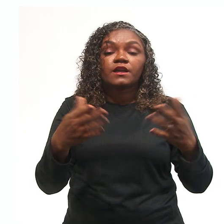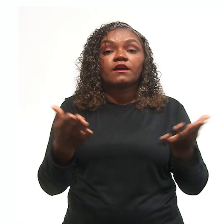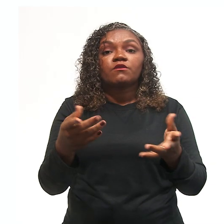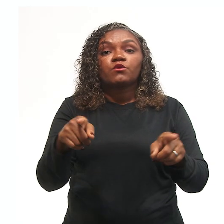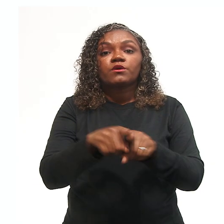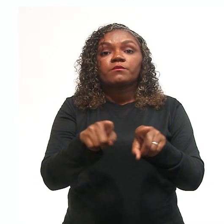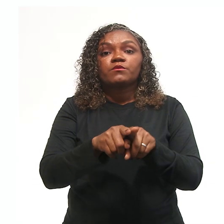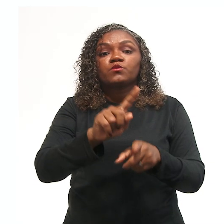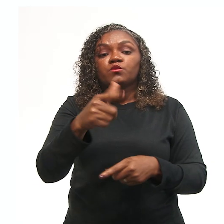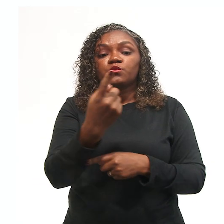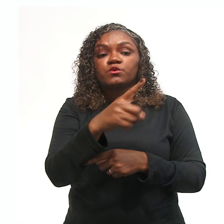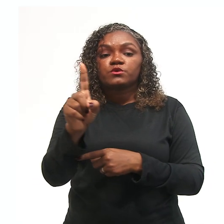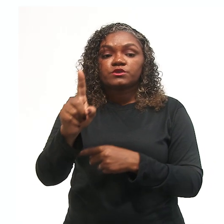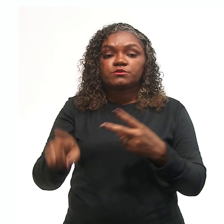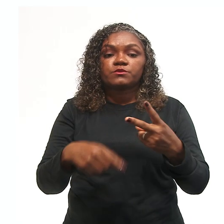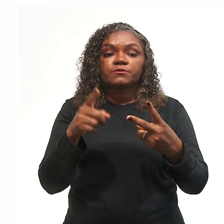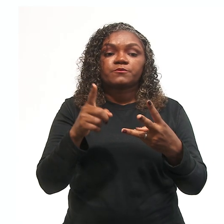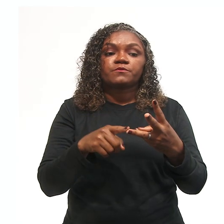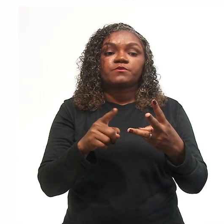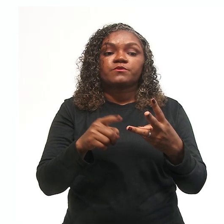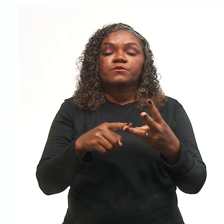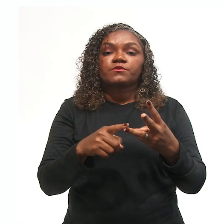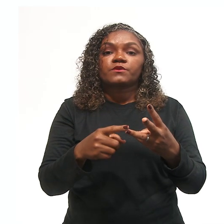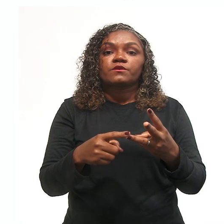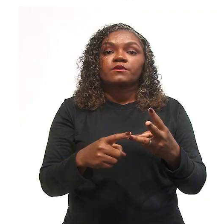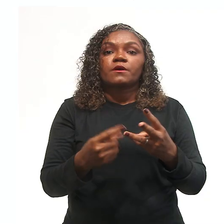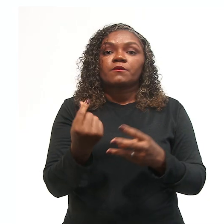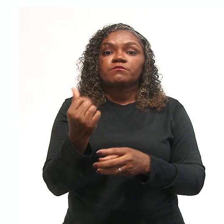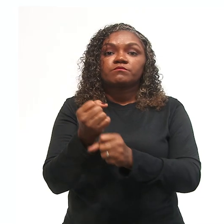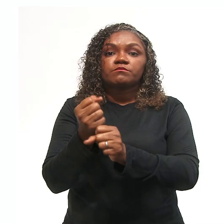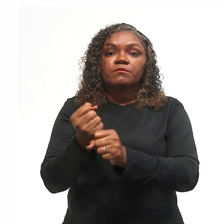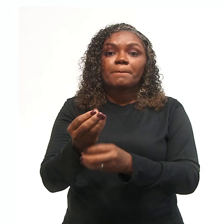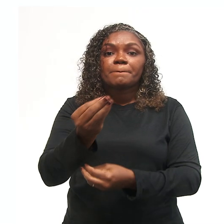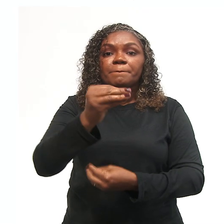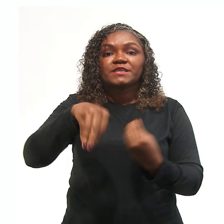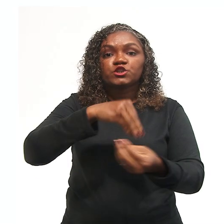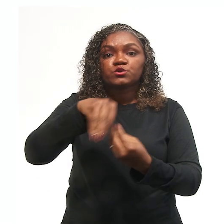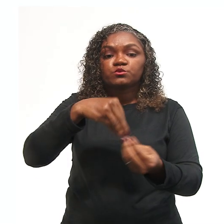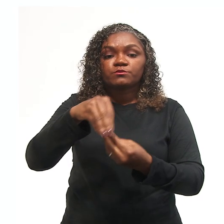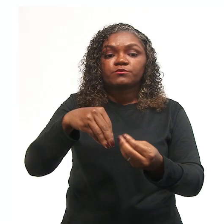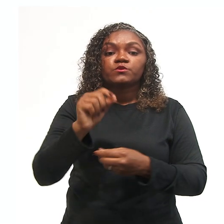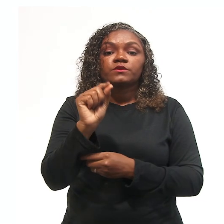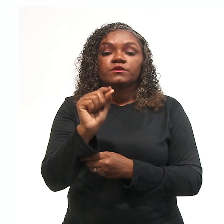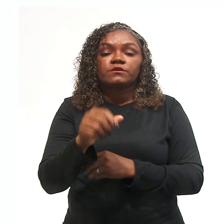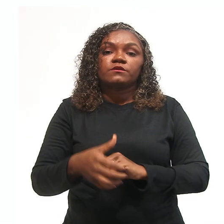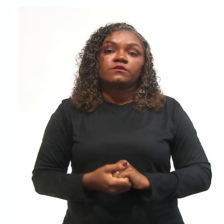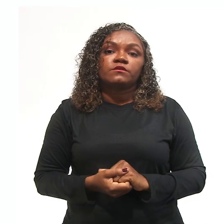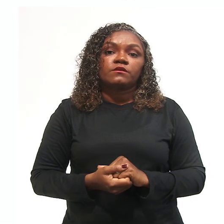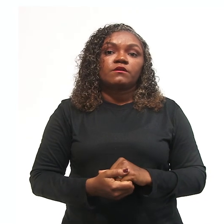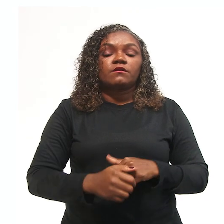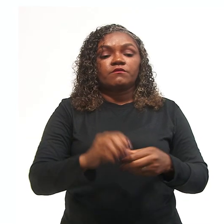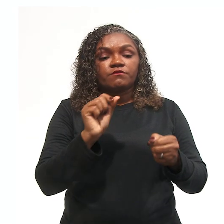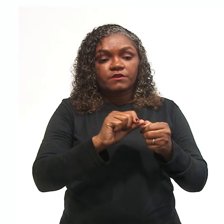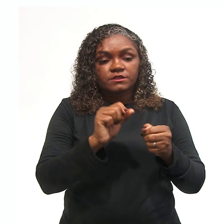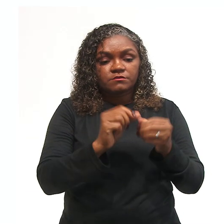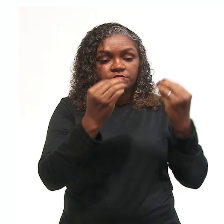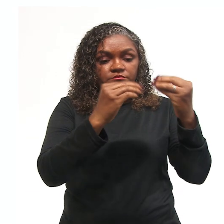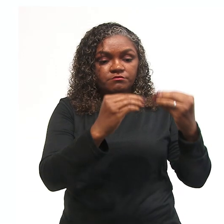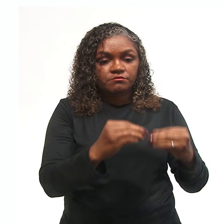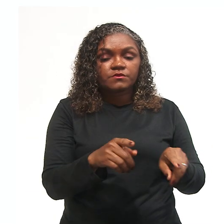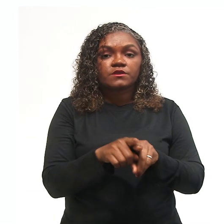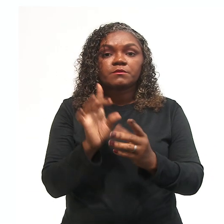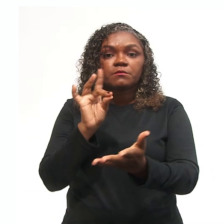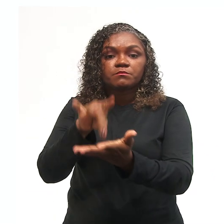1937. E por último, temos um orçamento categorizado como misto, né? A elaboração e a execução são